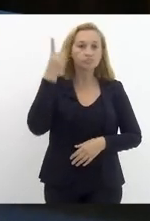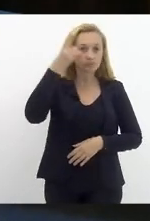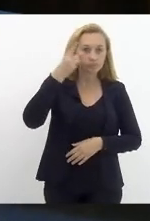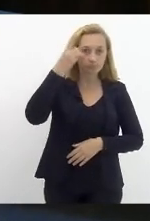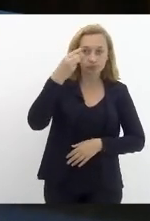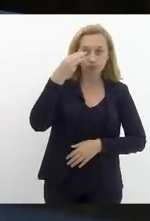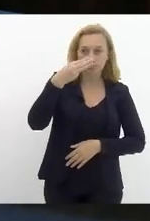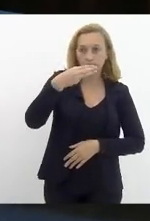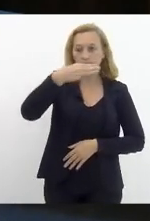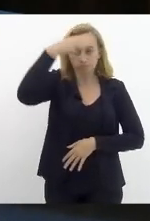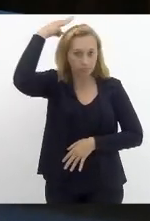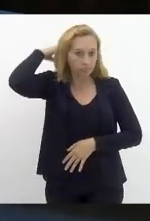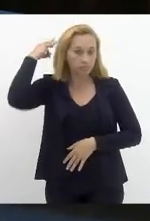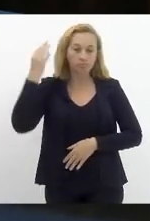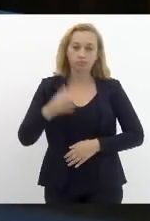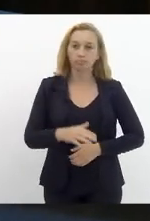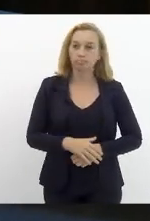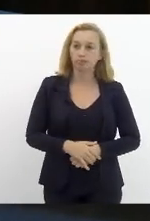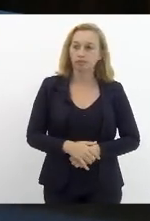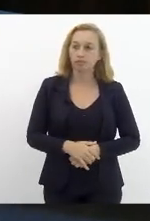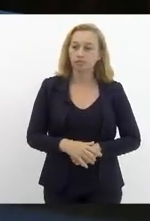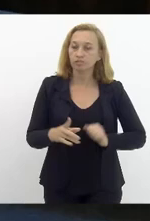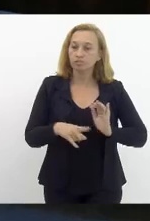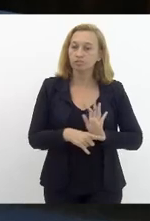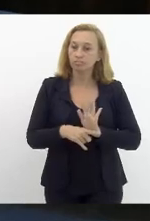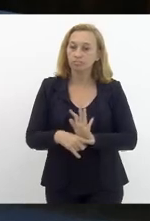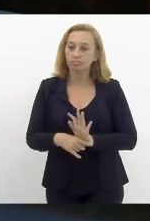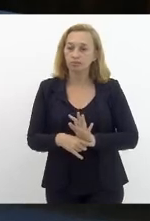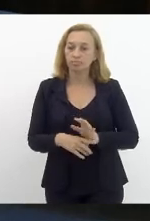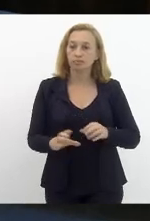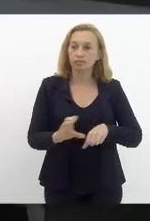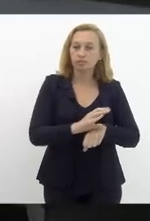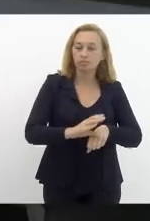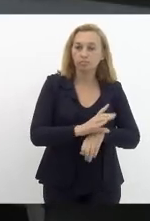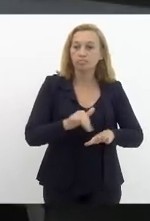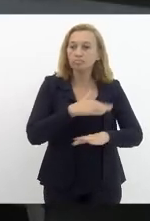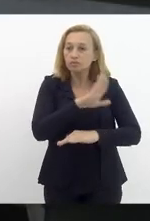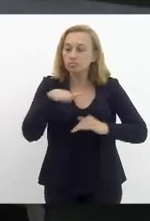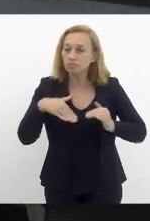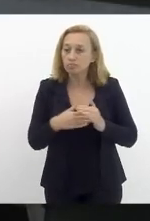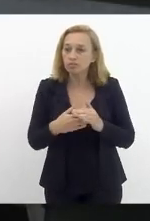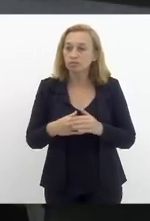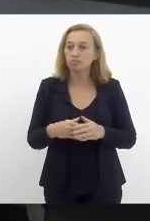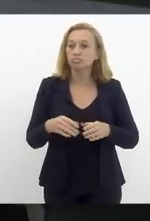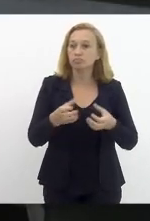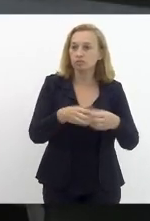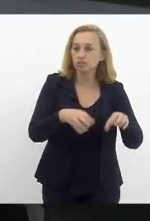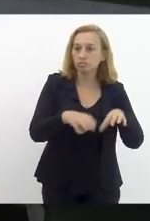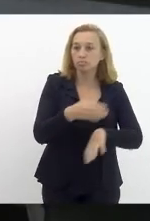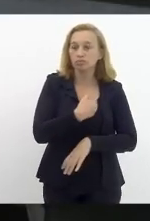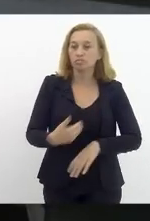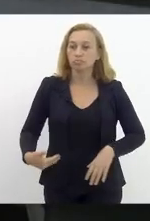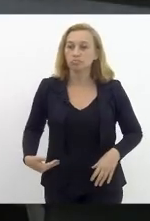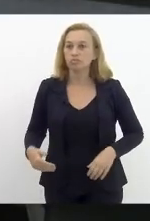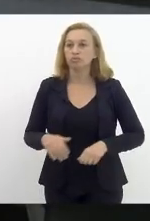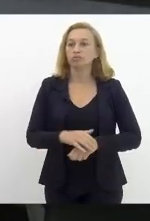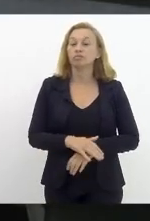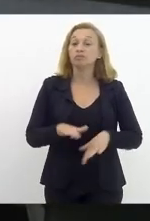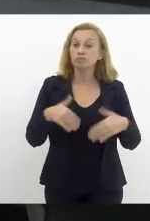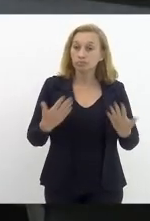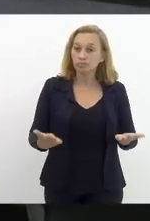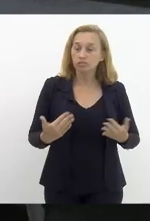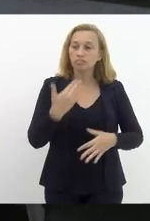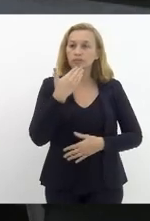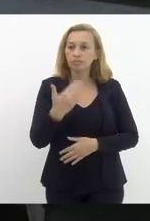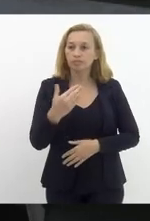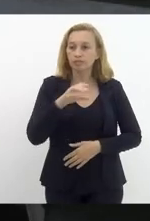tem dado os pareceres pela constitucionalidade de todos os projetos relacionados ao concurso público, mesmo os autorizativos. Então fica aqui o